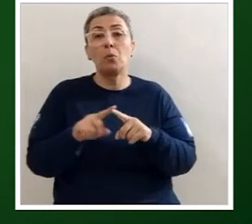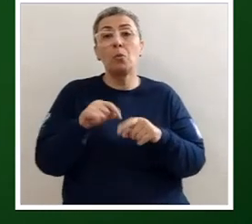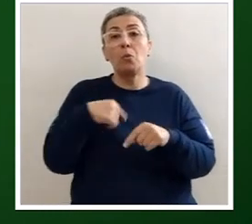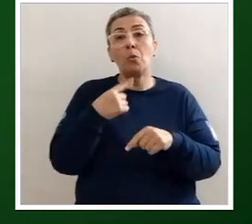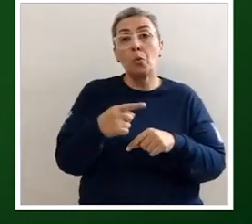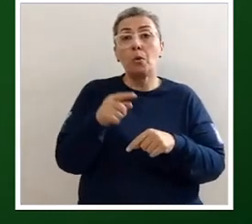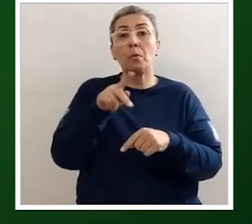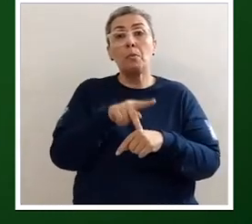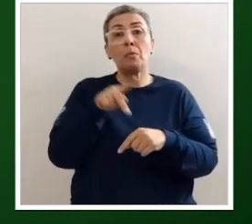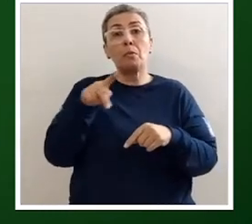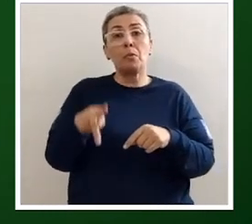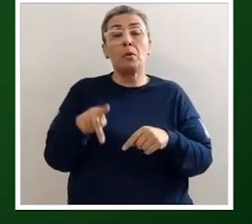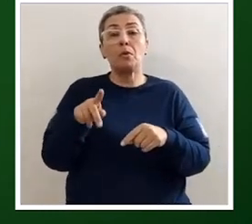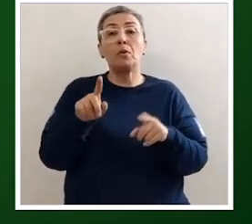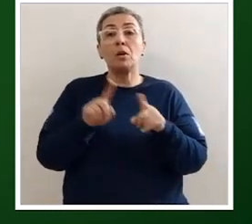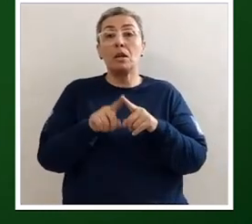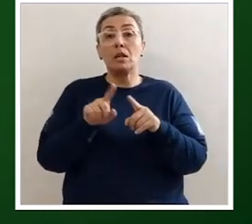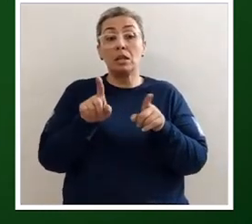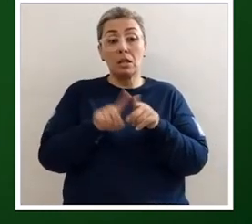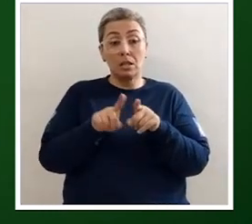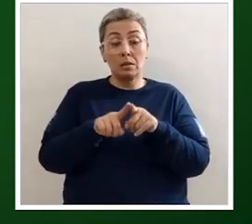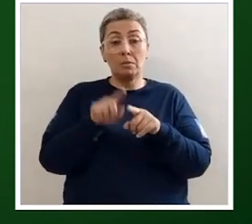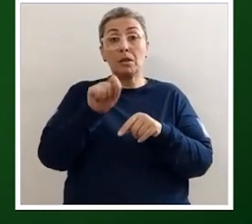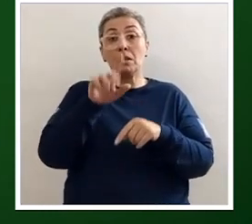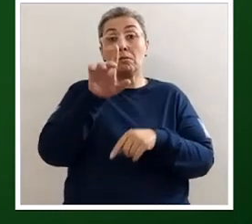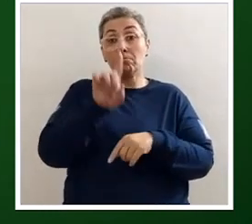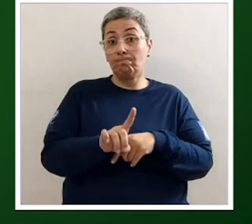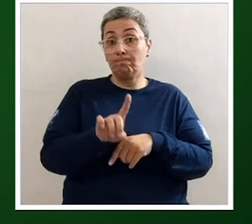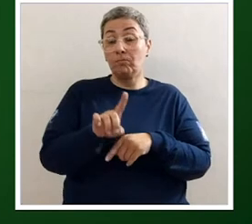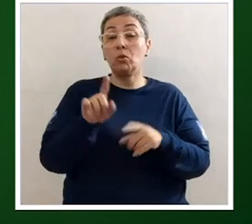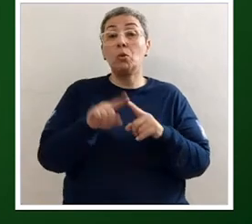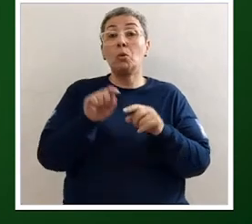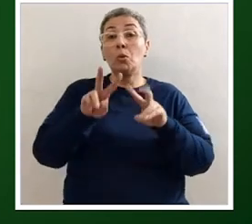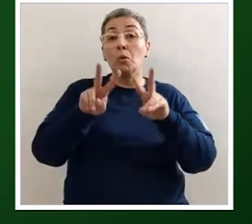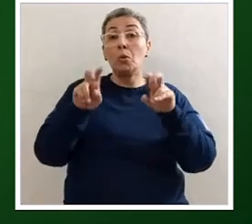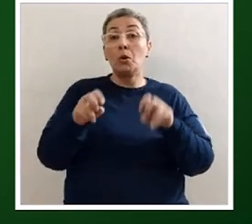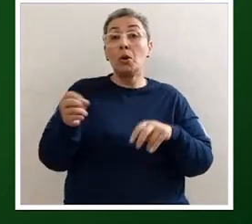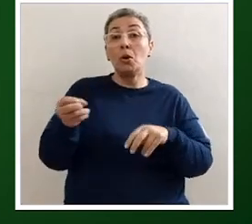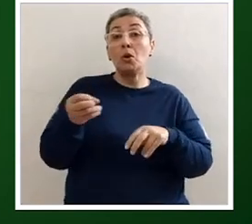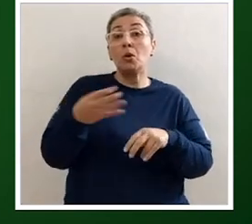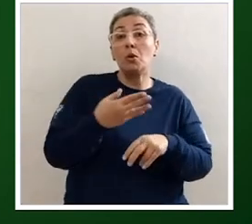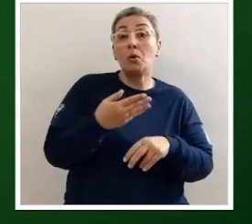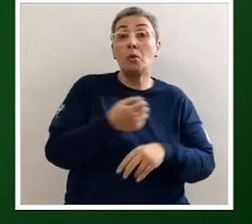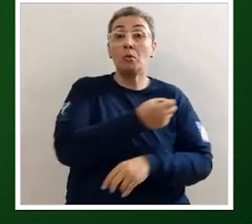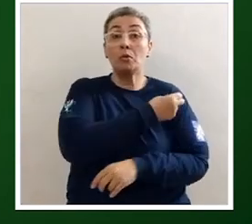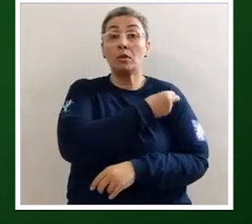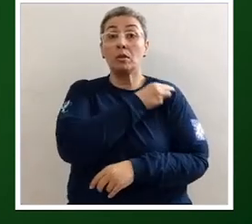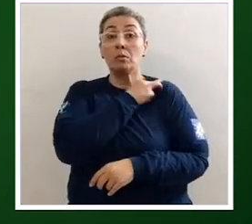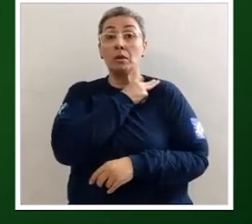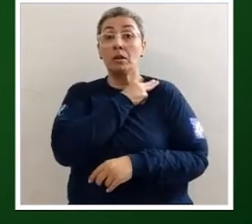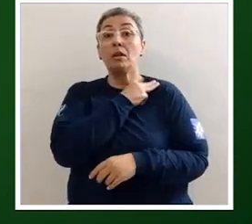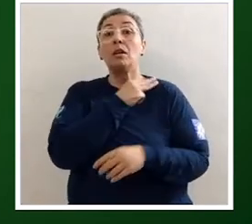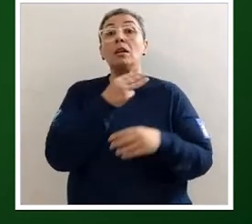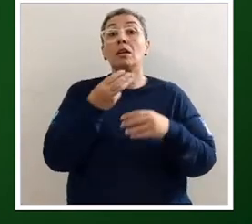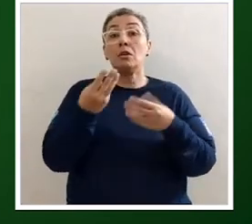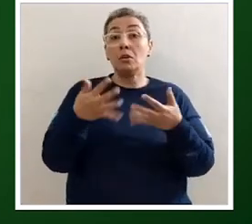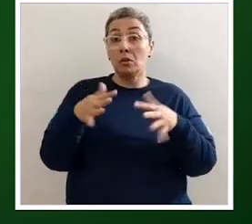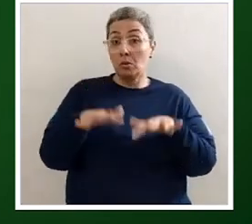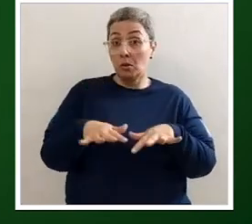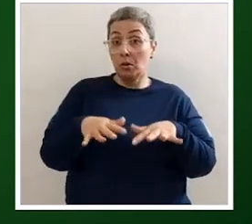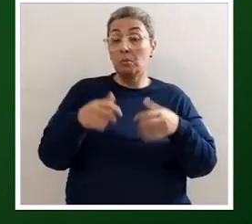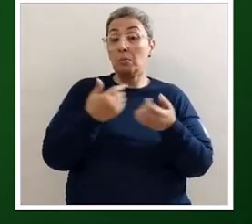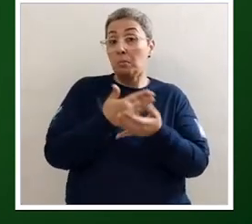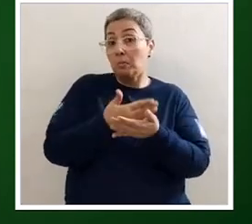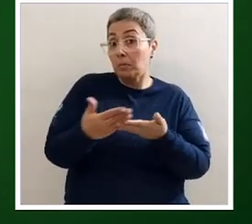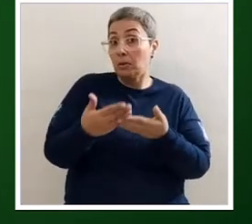os professores e para os diretores sobre o novo ensino médio inclusive então nós Já começamos a falar